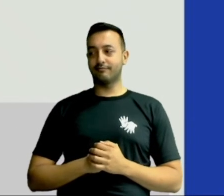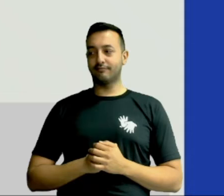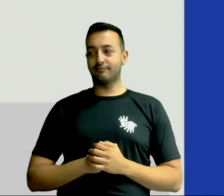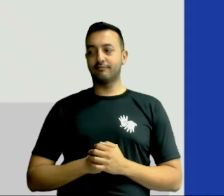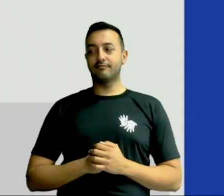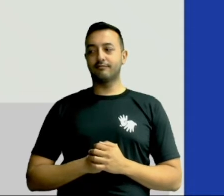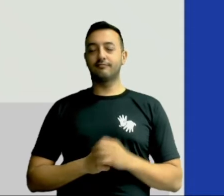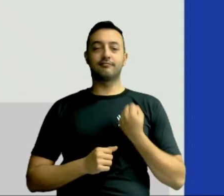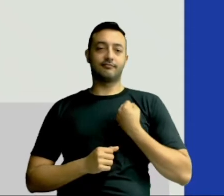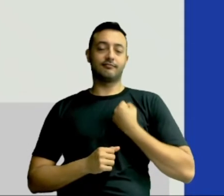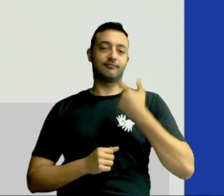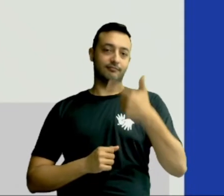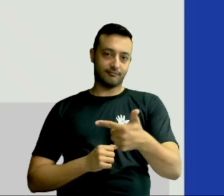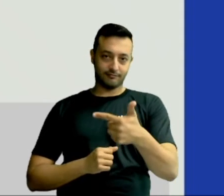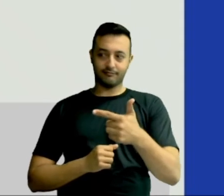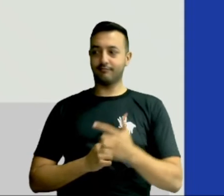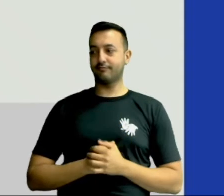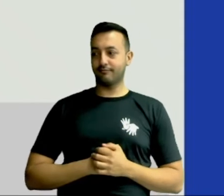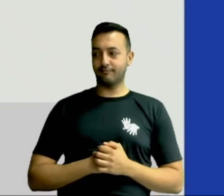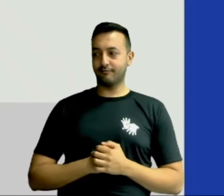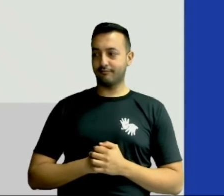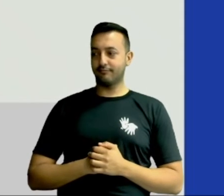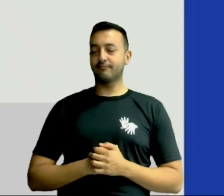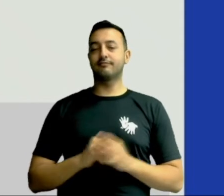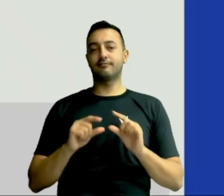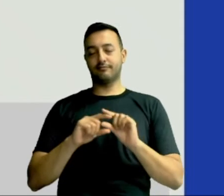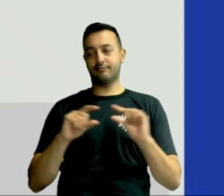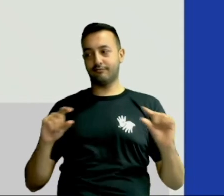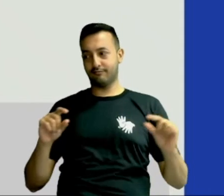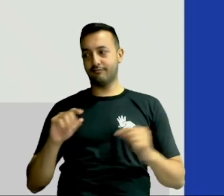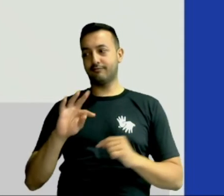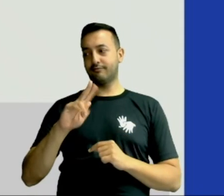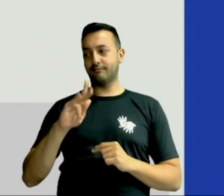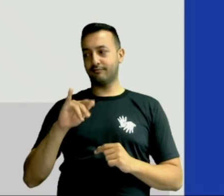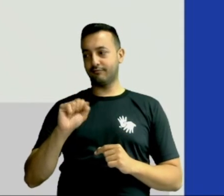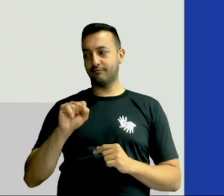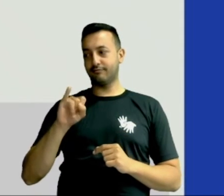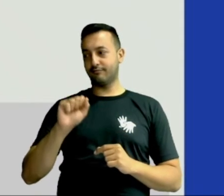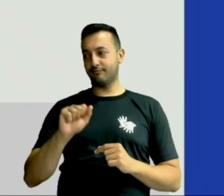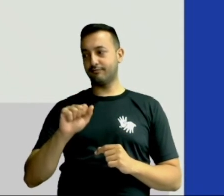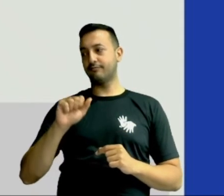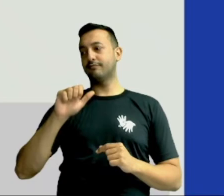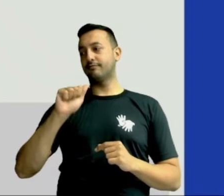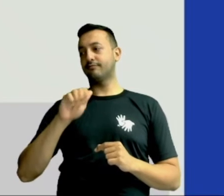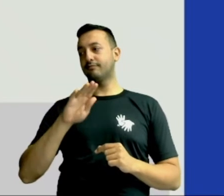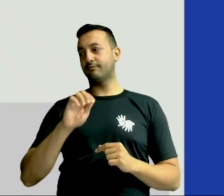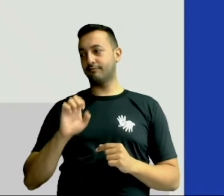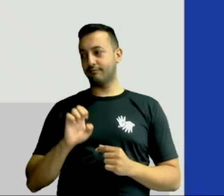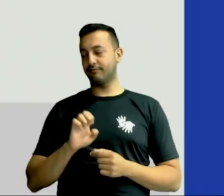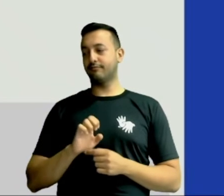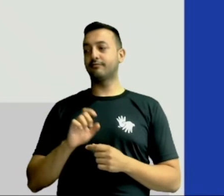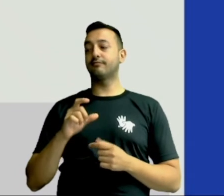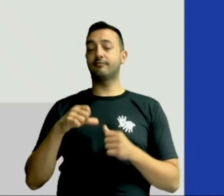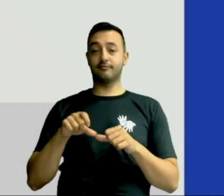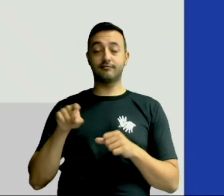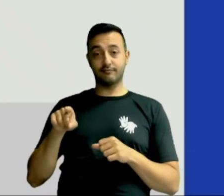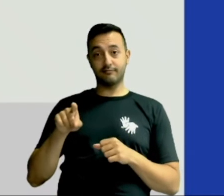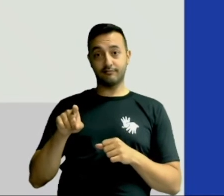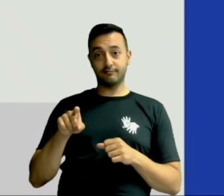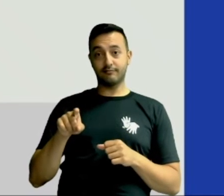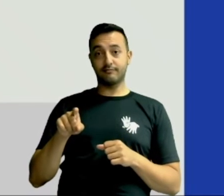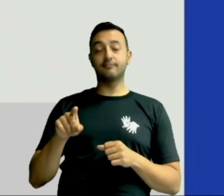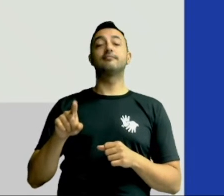eu não mexo número dois temos a seguinte frase desenho sabe e esse